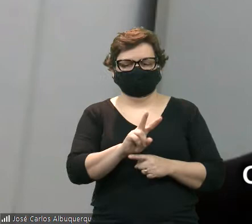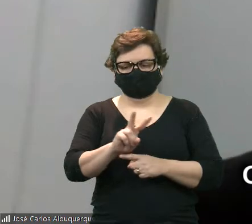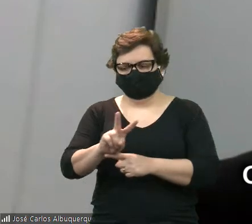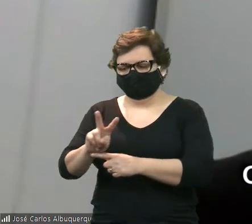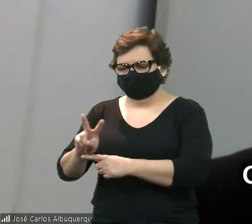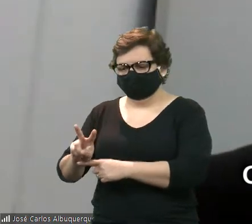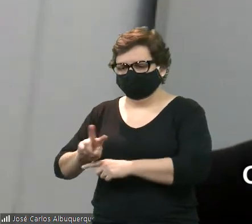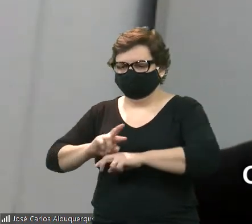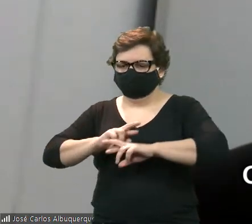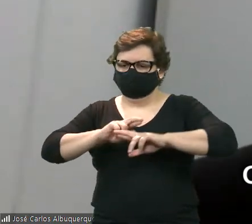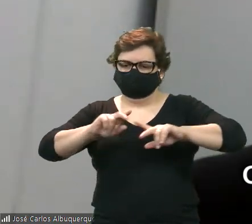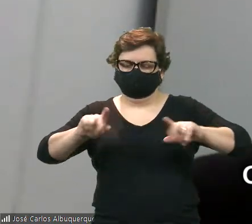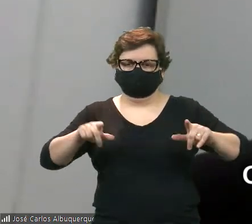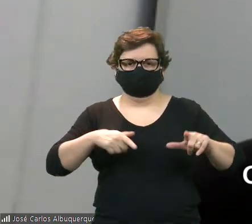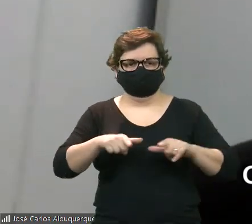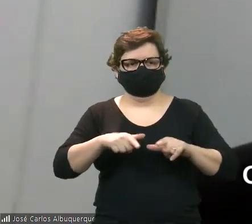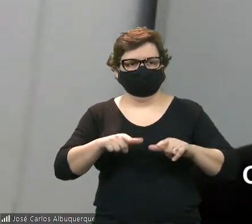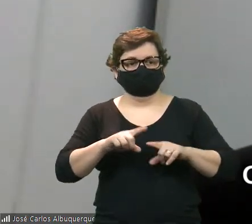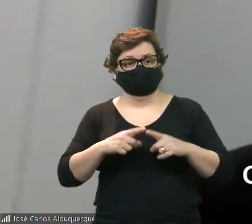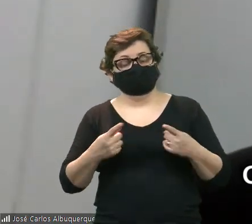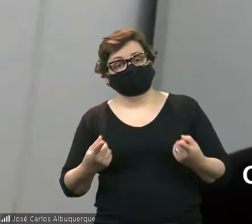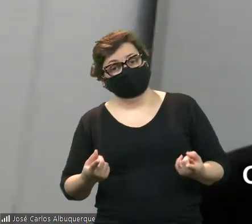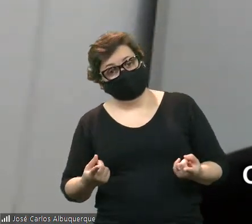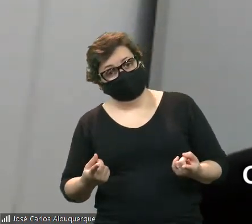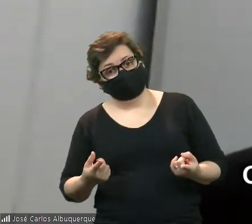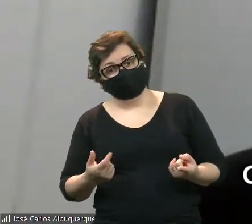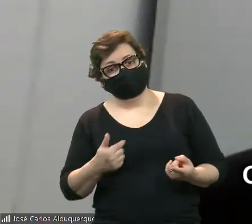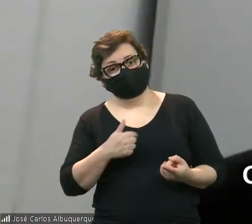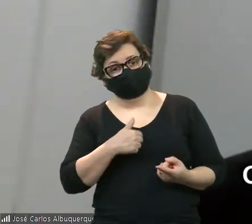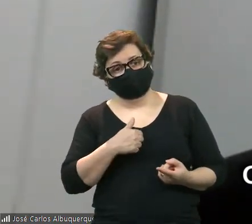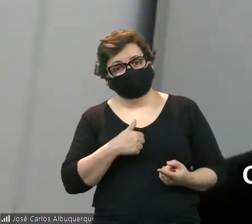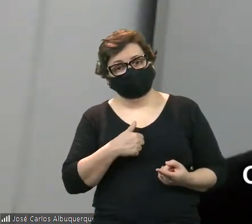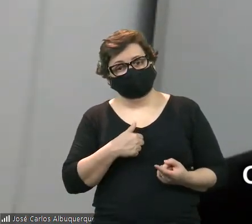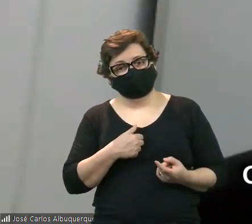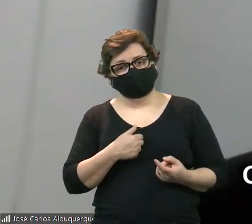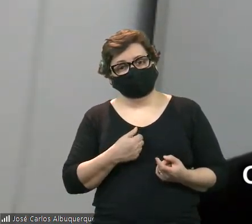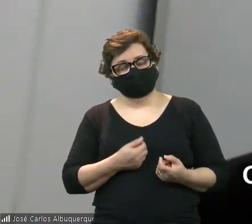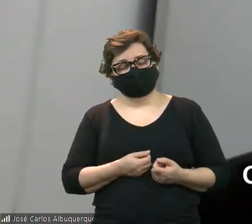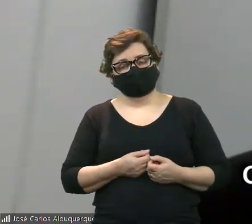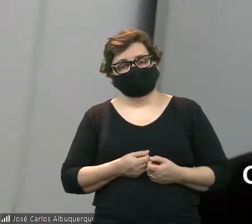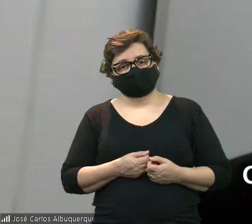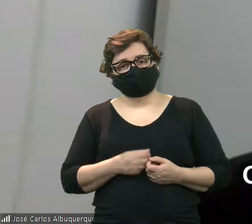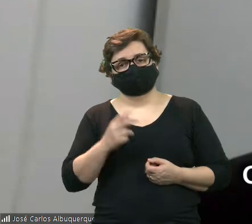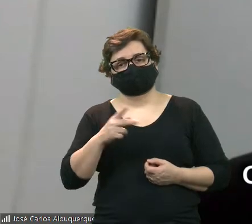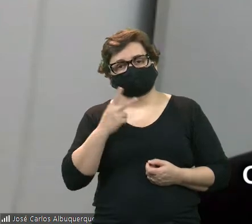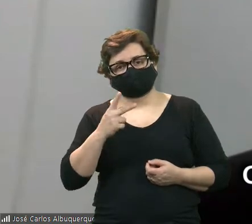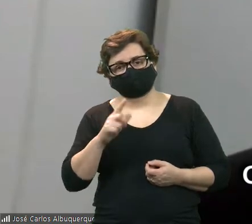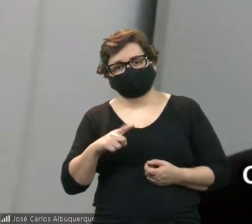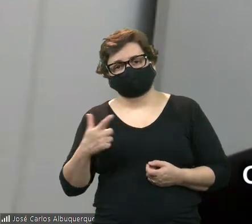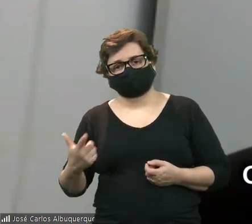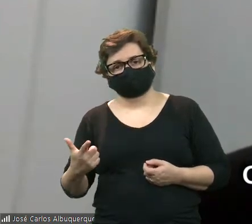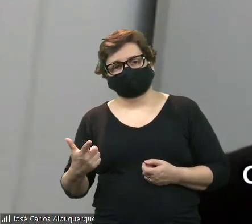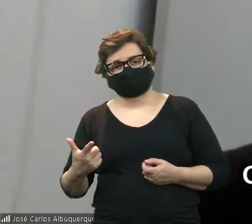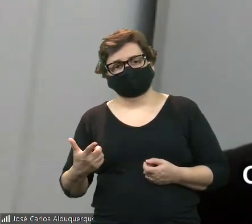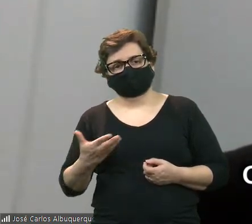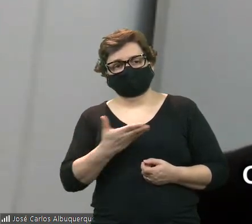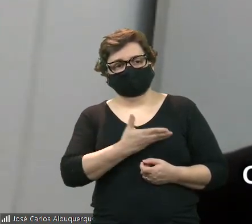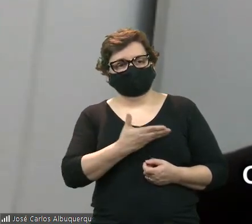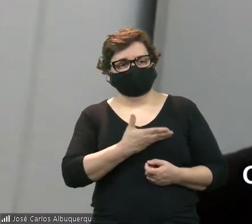essa seara aí. Mas eu ainda vou insistir, né, com os novos colegas, da forma que foi